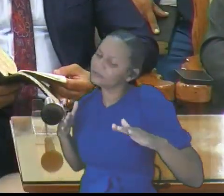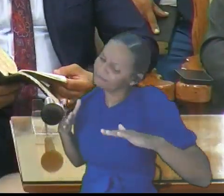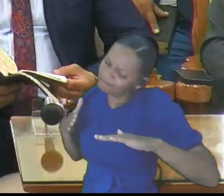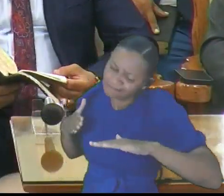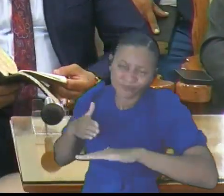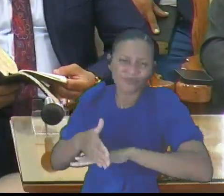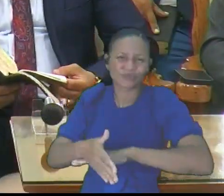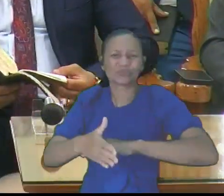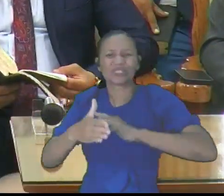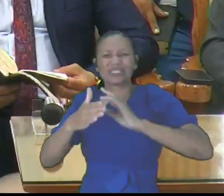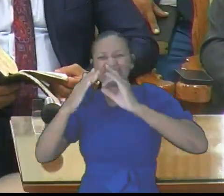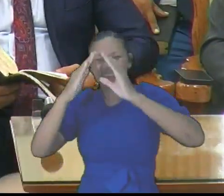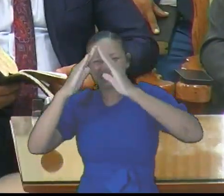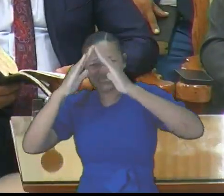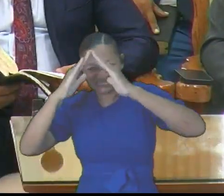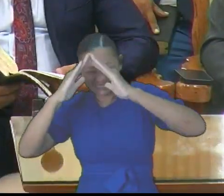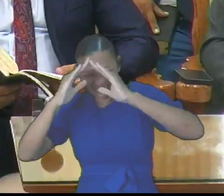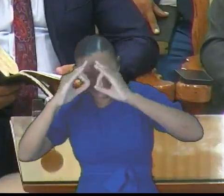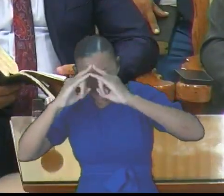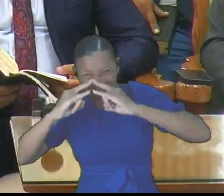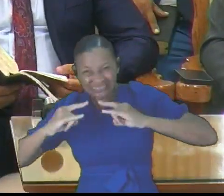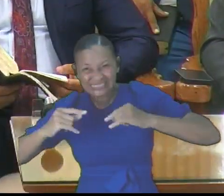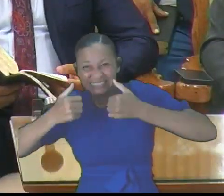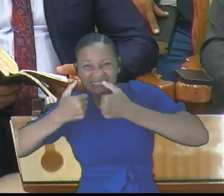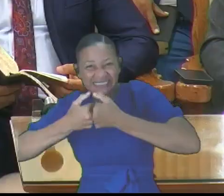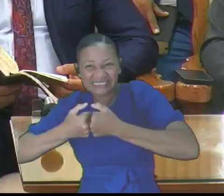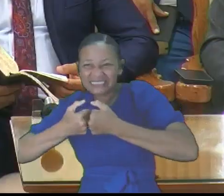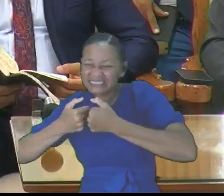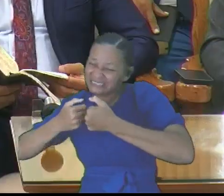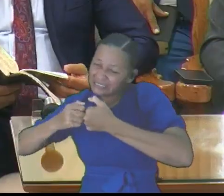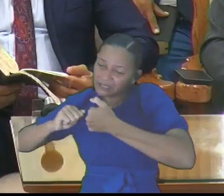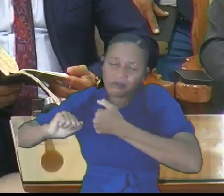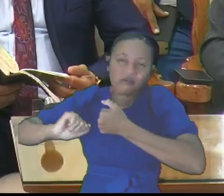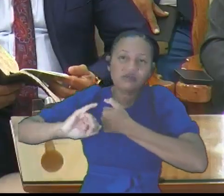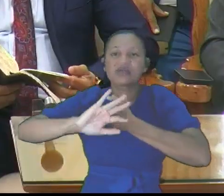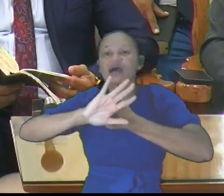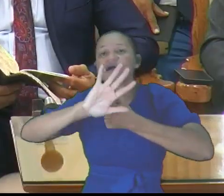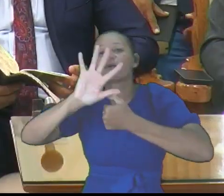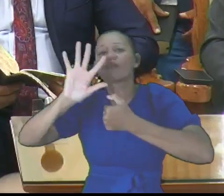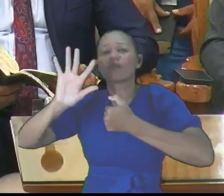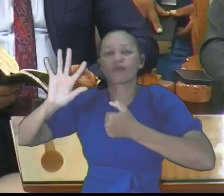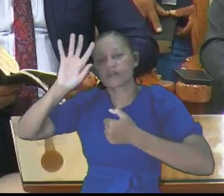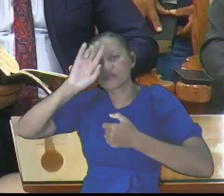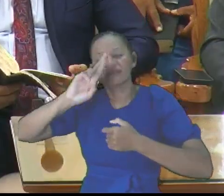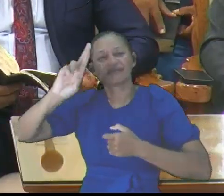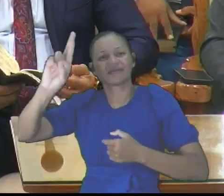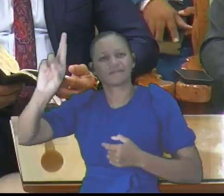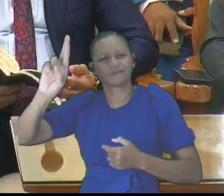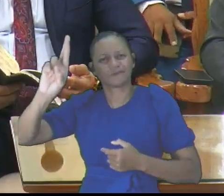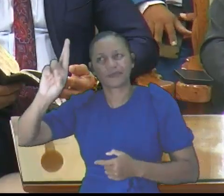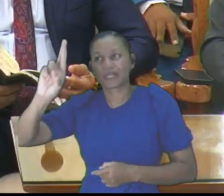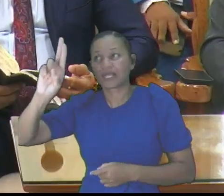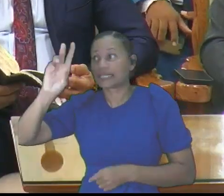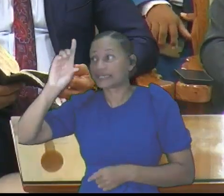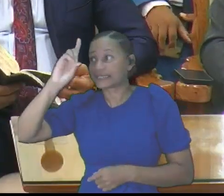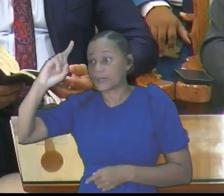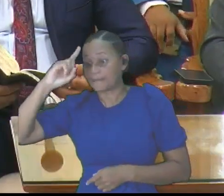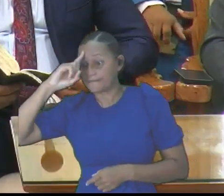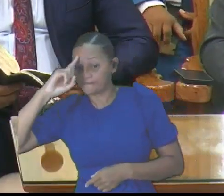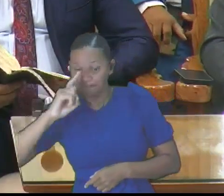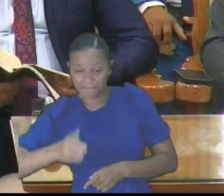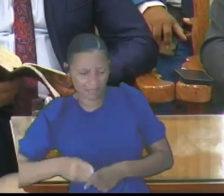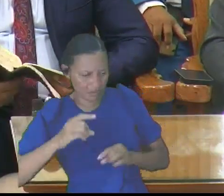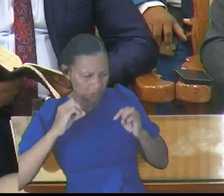do tabernáculo e invadiu o tabernáculo? Quem foi? A glória do Senhor. Deus mandou Moisés fazer